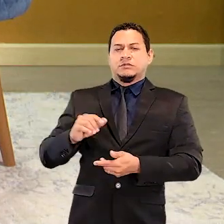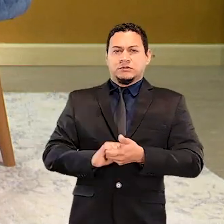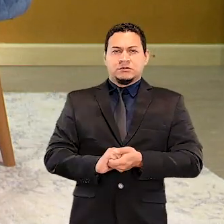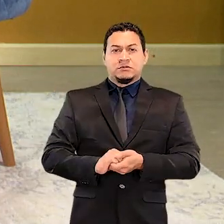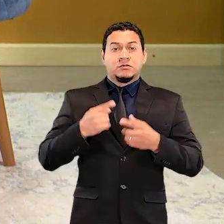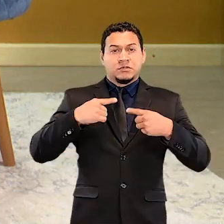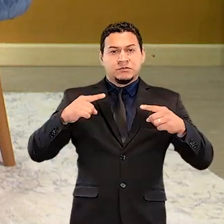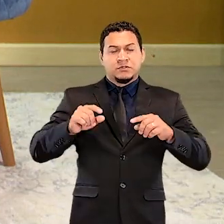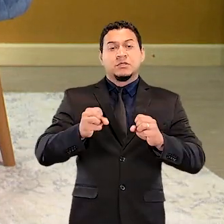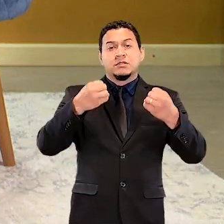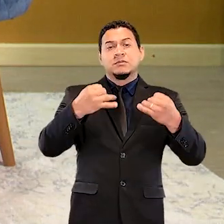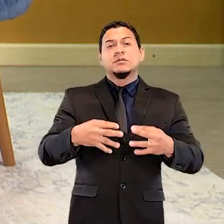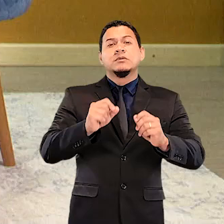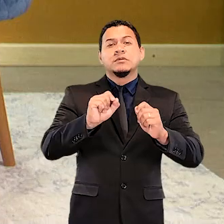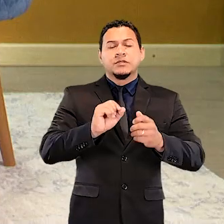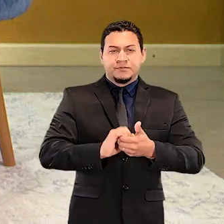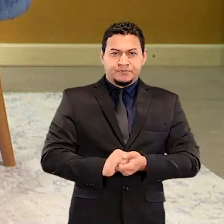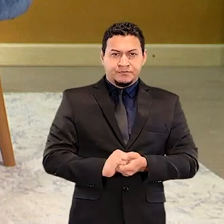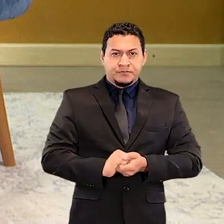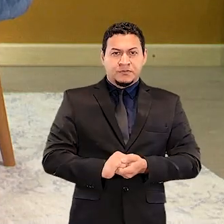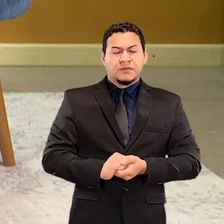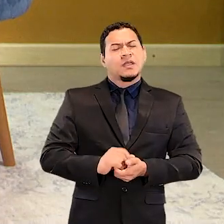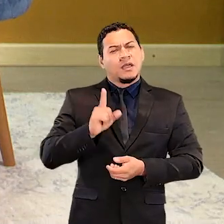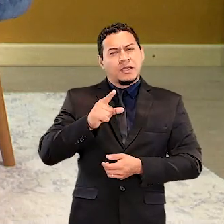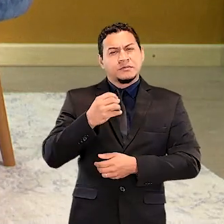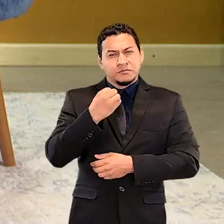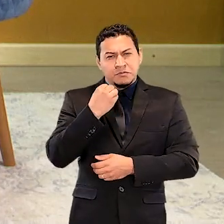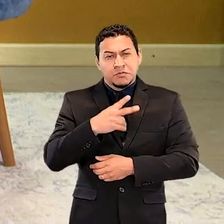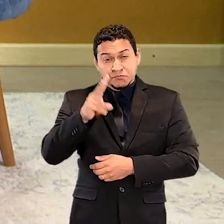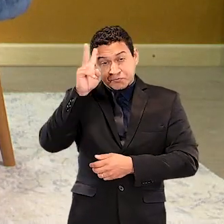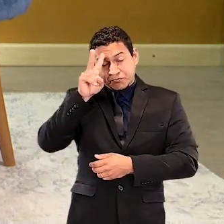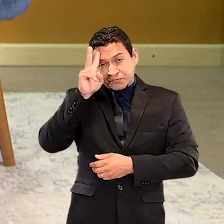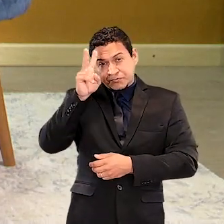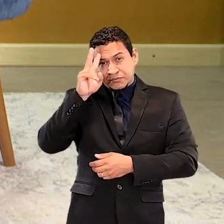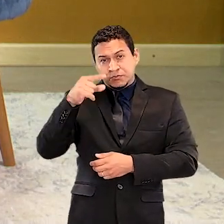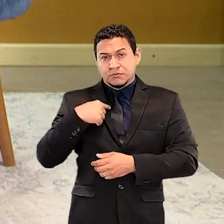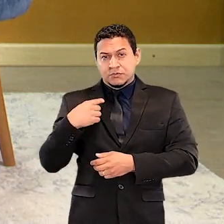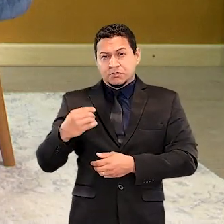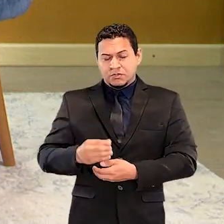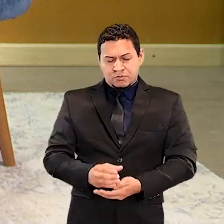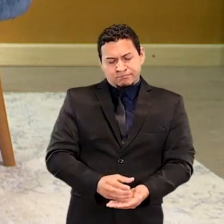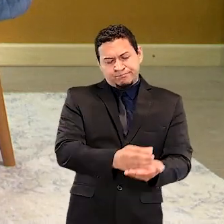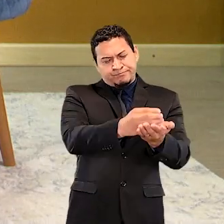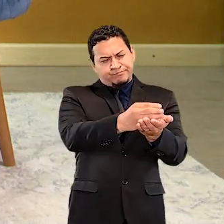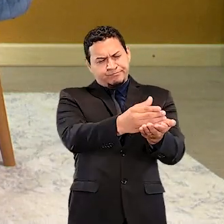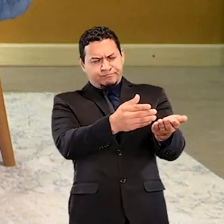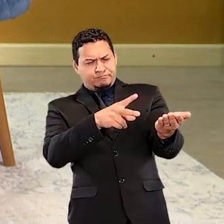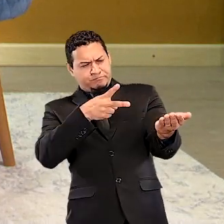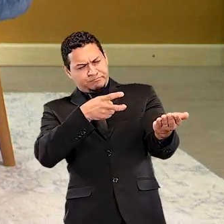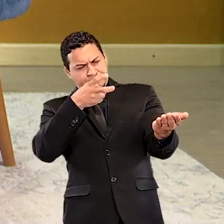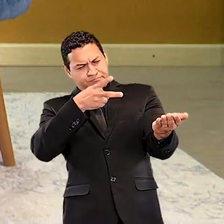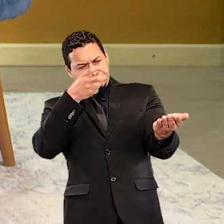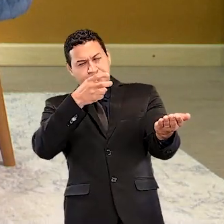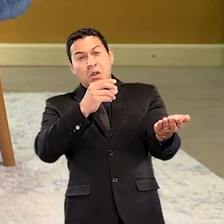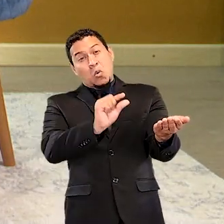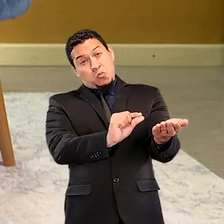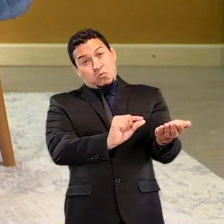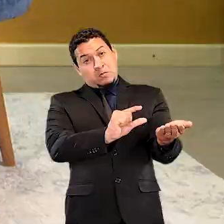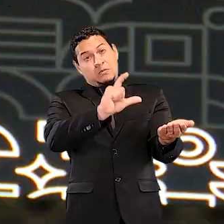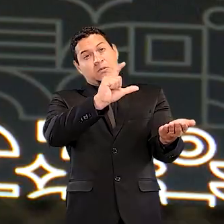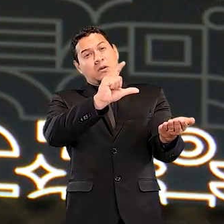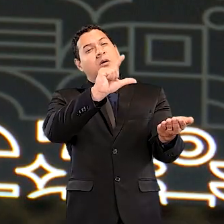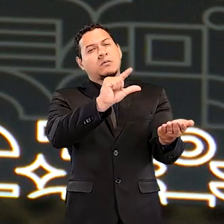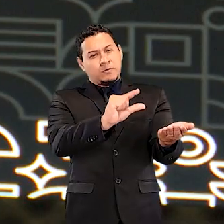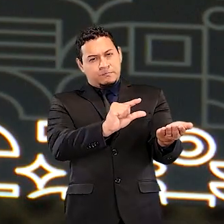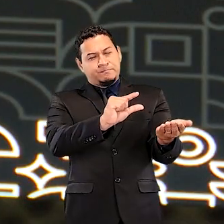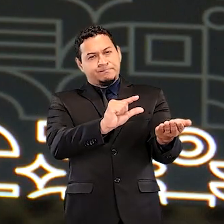que é o seguinte: é sempre bom lembrar que um copo vazio está cheio de ar. Então, se tiver